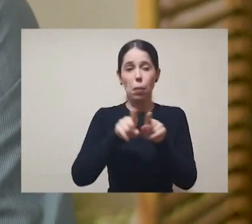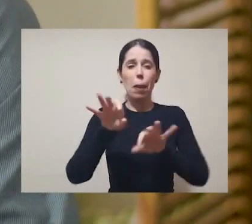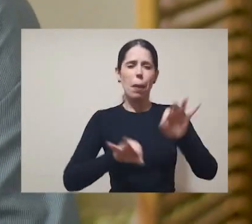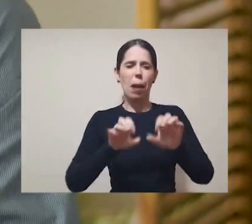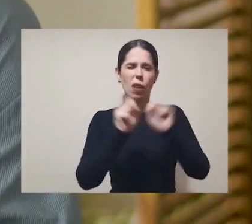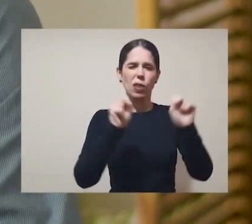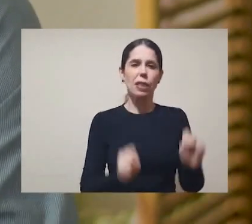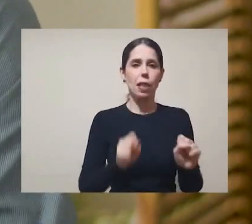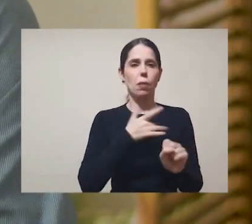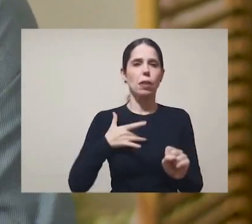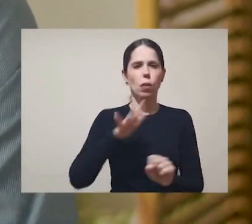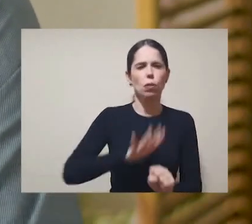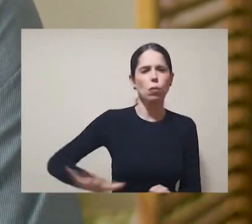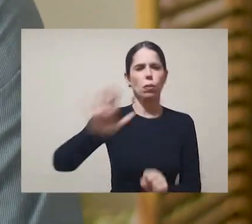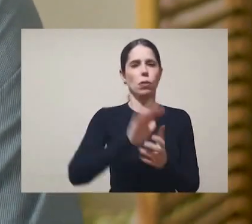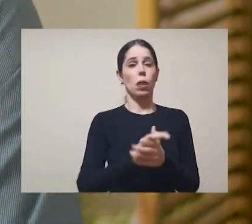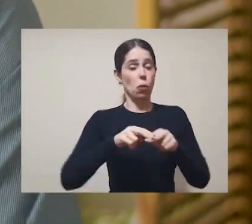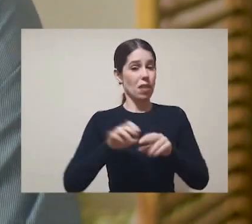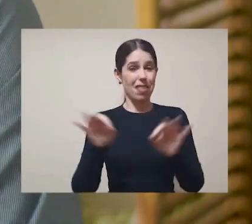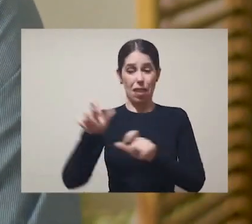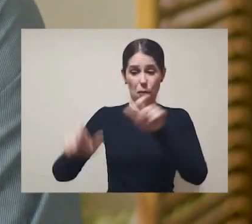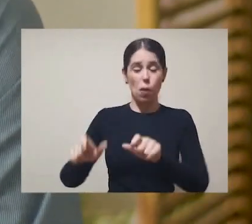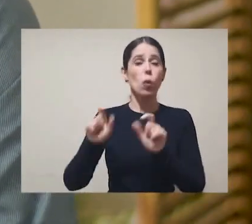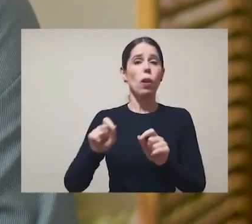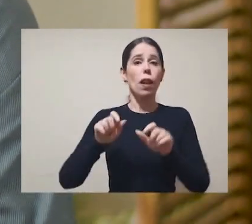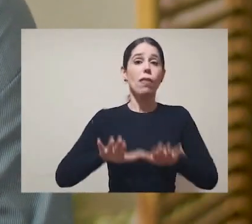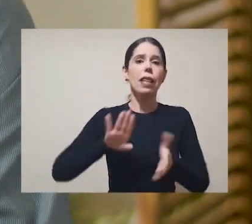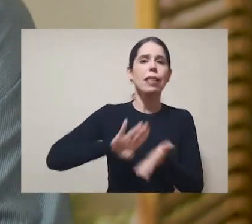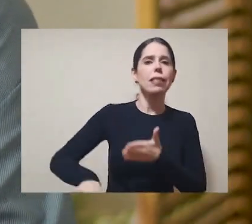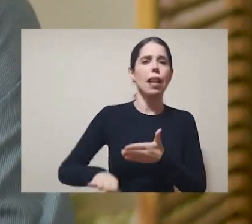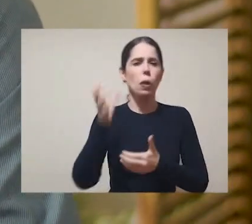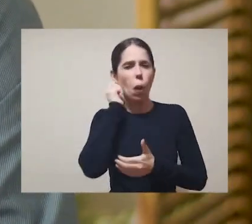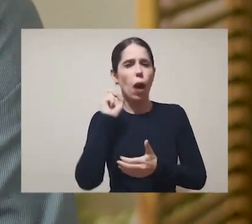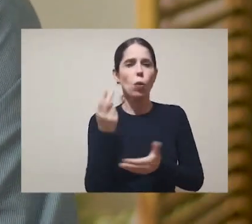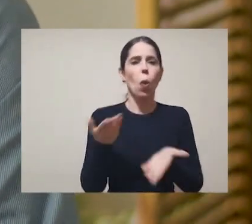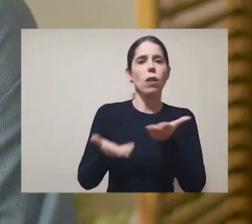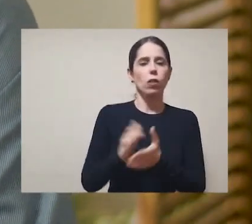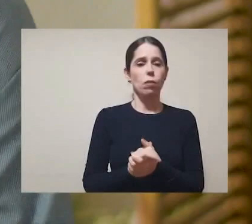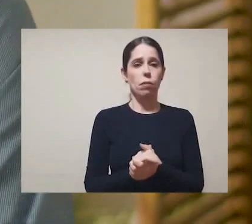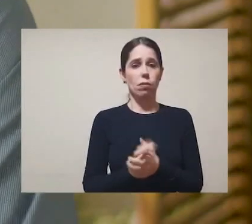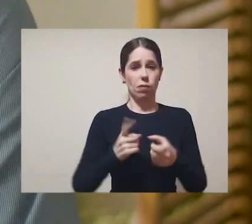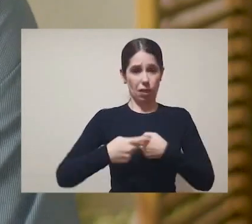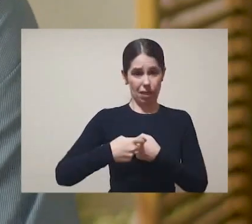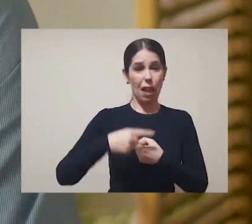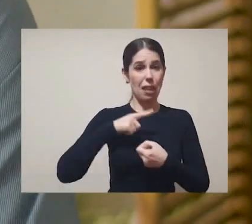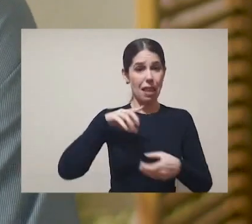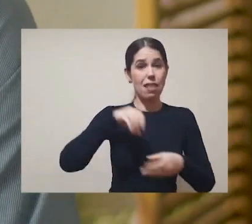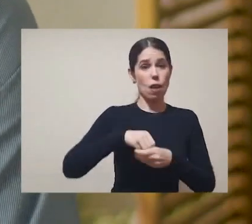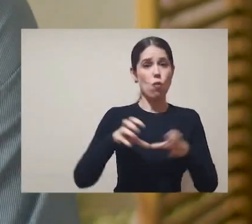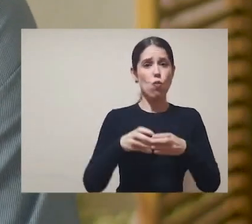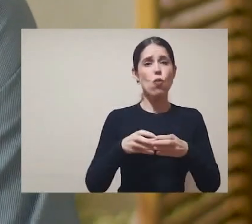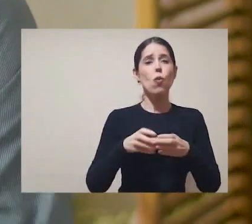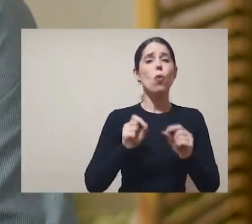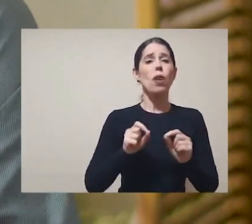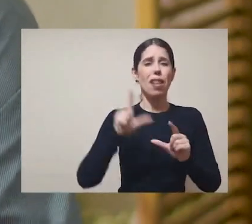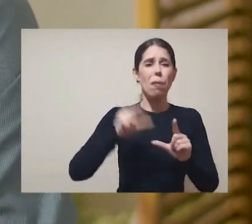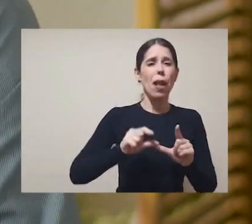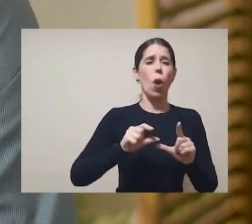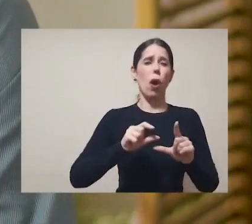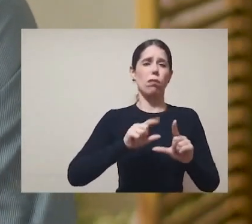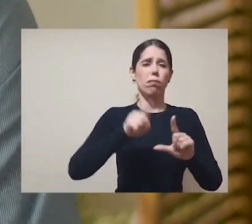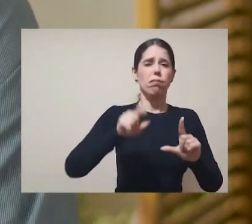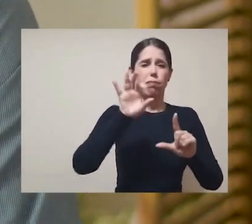leitos e preparar todo o sistema de saúde. Por isso, ninguém ficou sem leito ou sem atendimento. E nossa cidade tem um